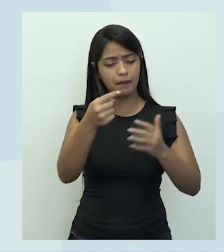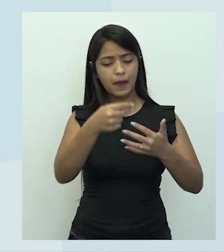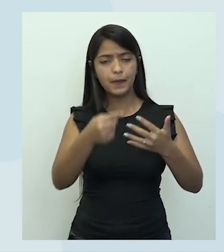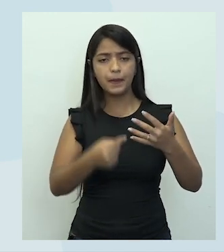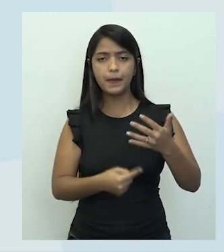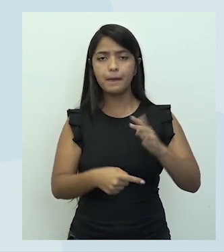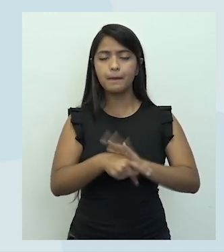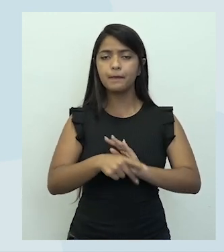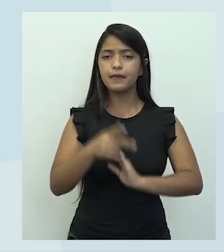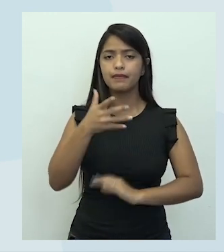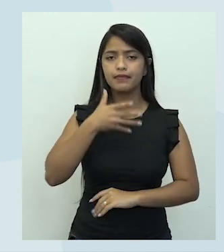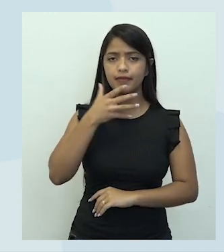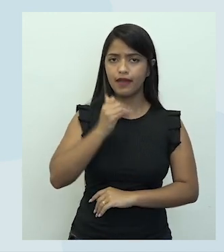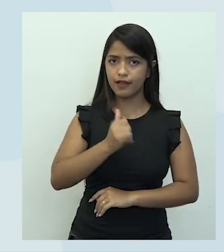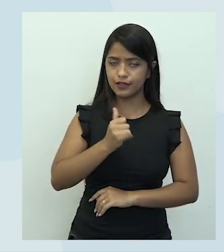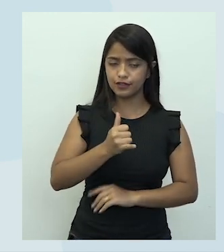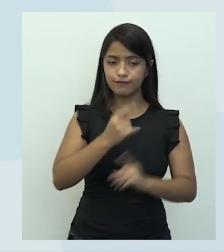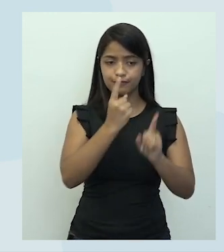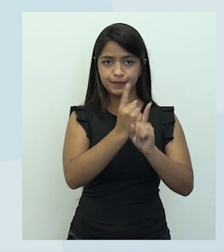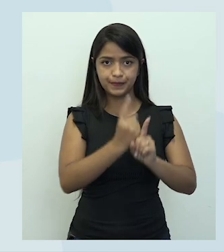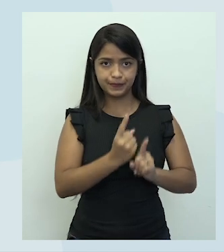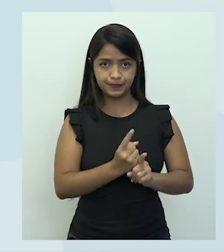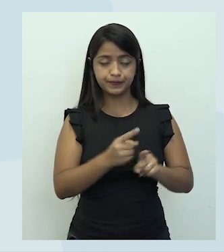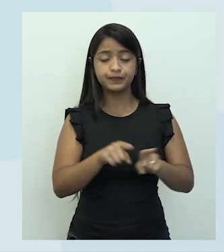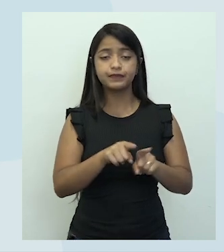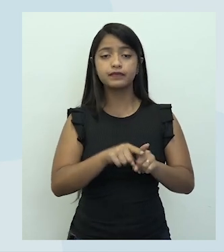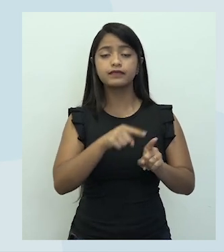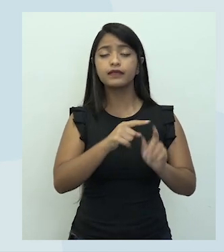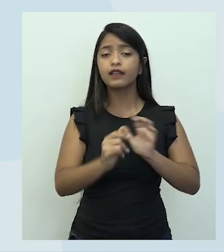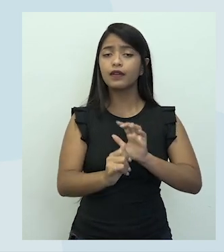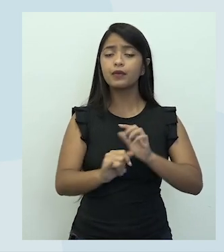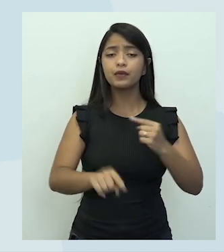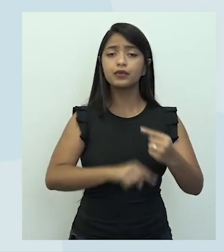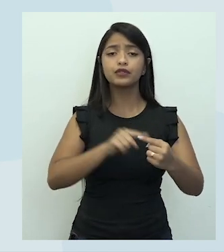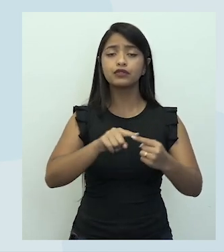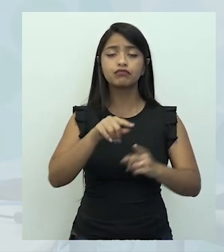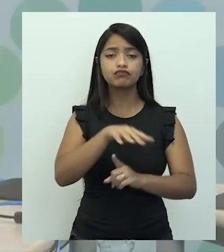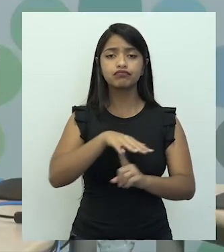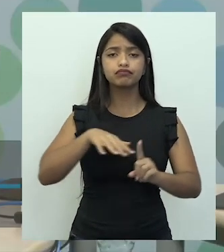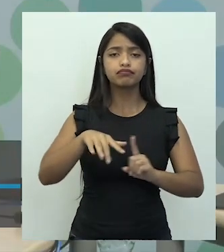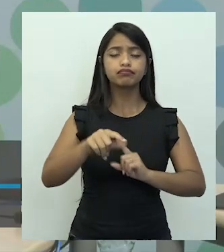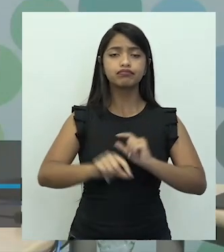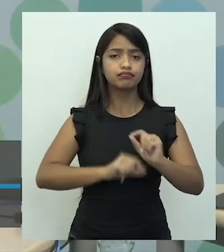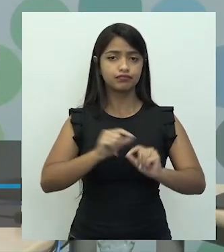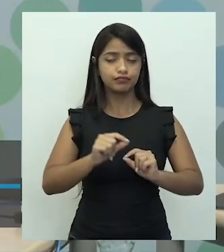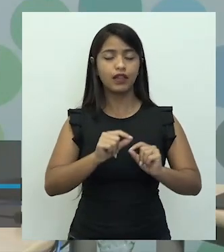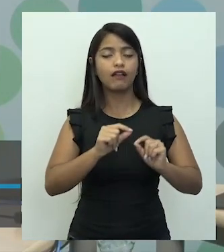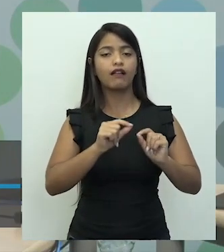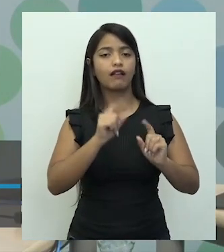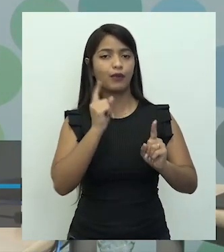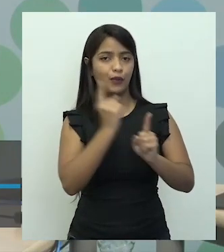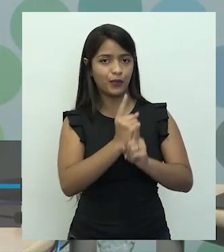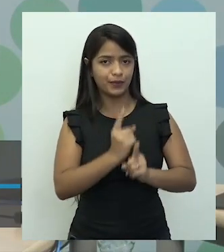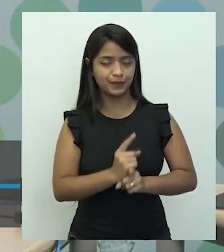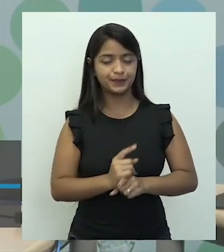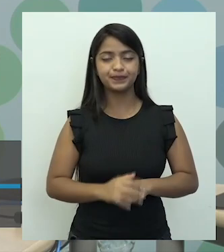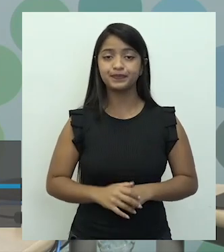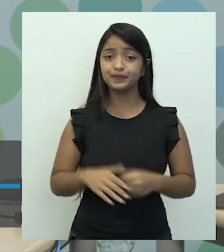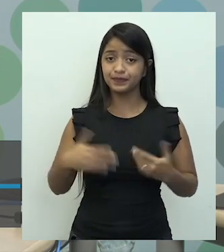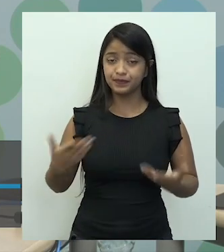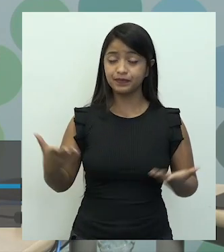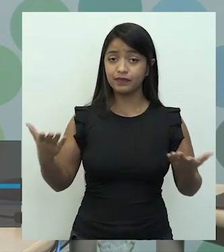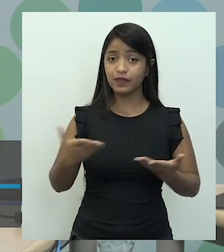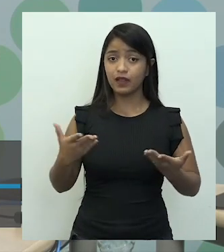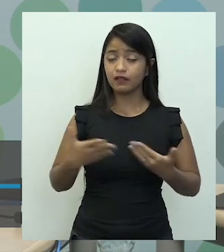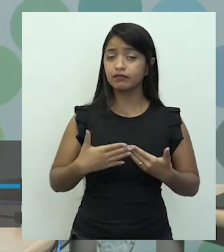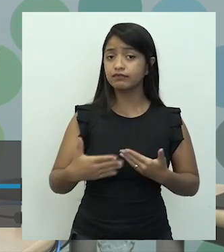a função social da fábula, ok? Então, meus amores, agora nós vamos fazer o seguinte, nós